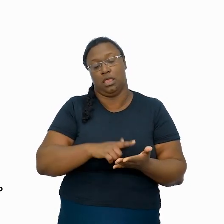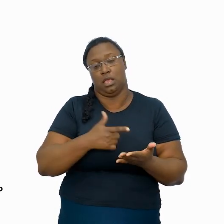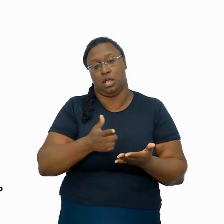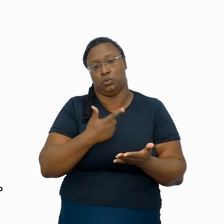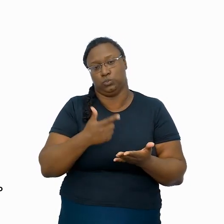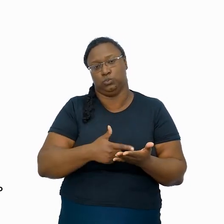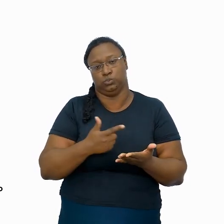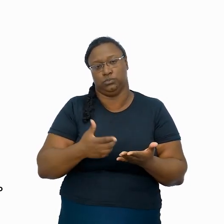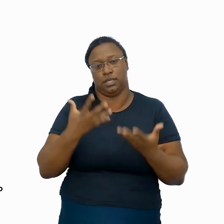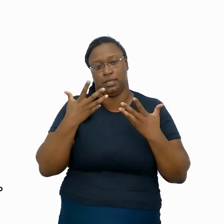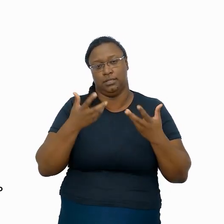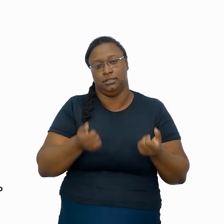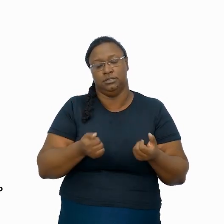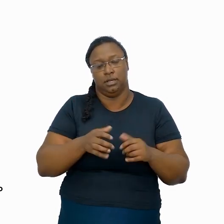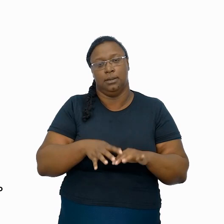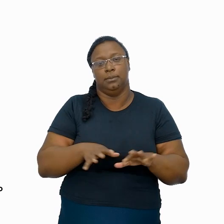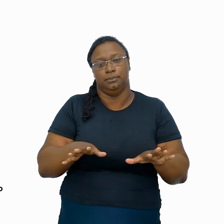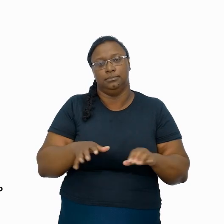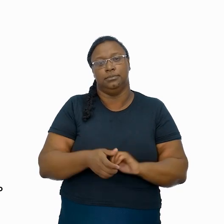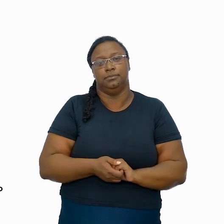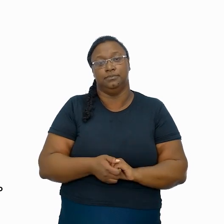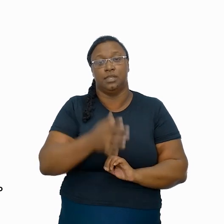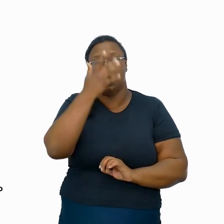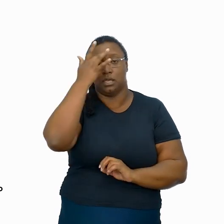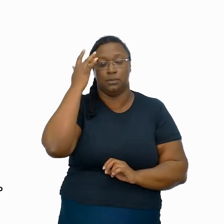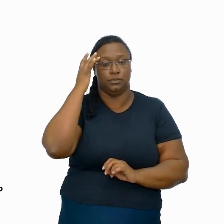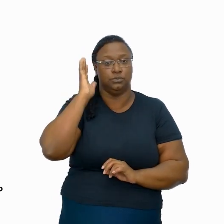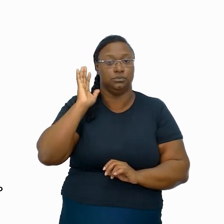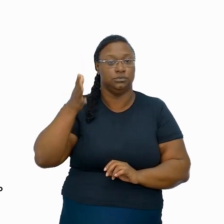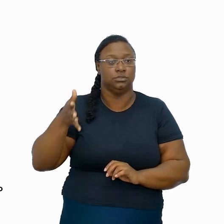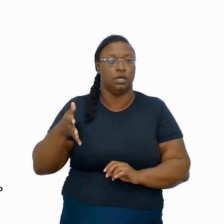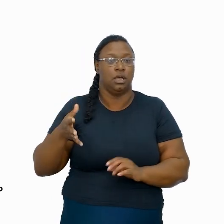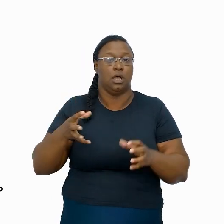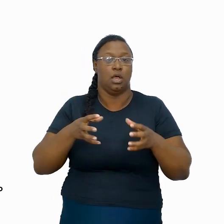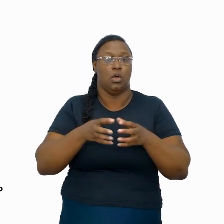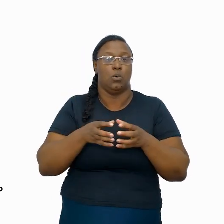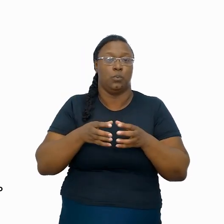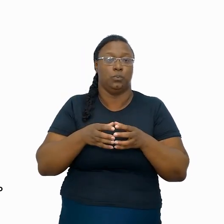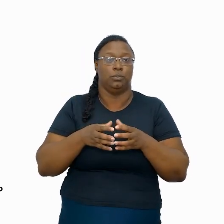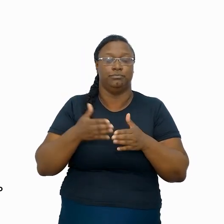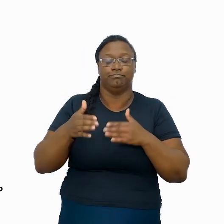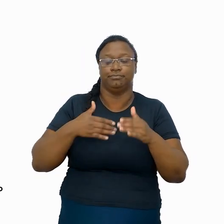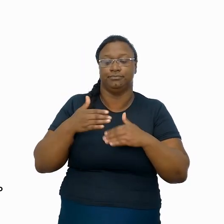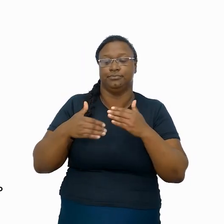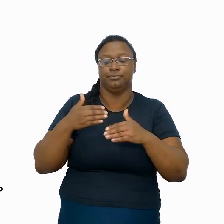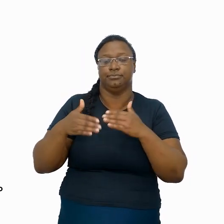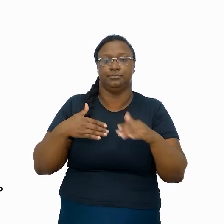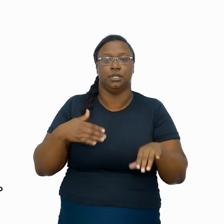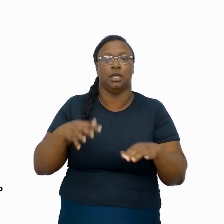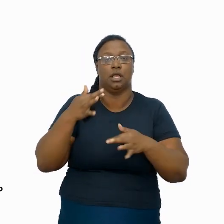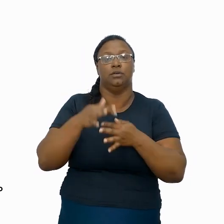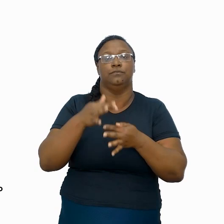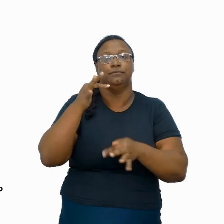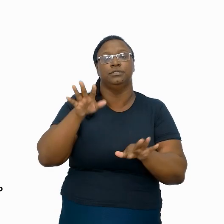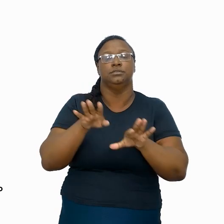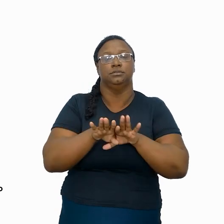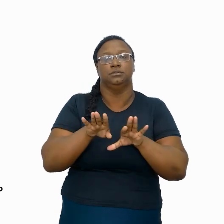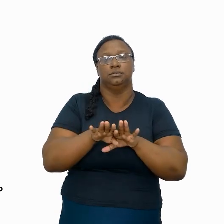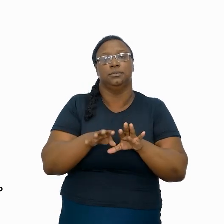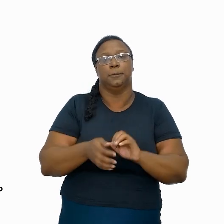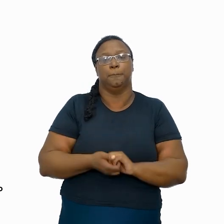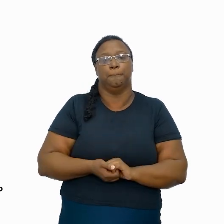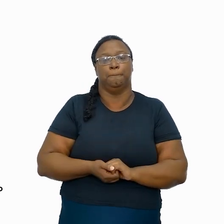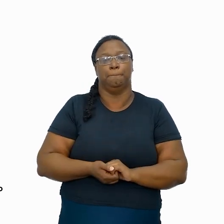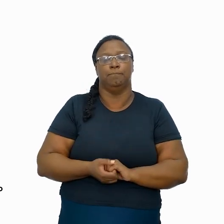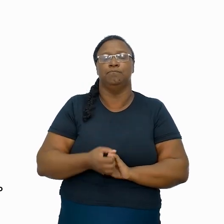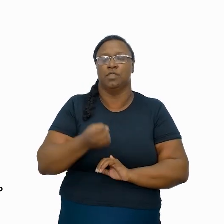PNLD são de pessoas que estavam nesse grupo de reelaboração de ensino de física também. Então, acredito